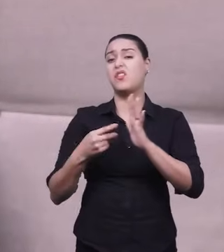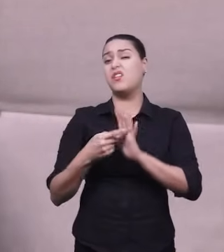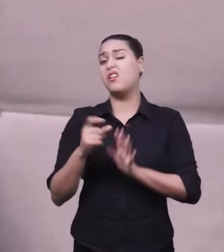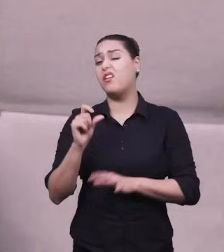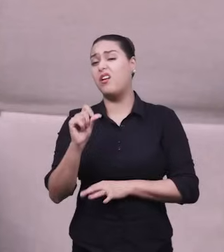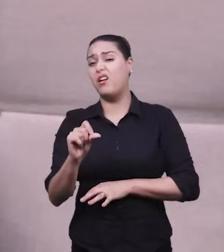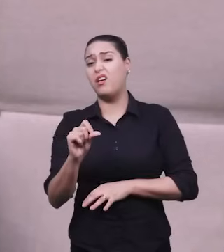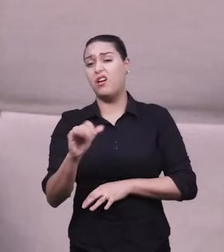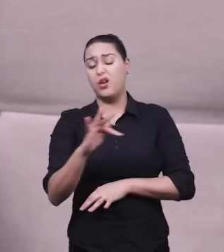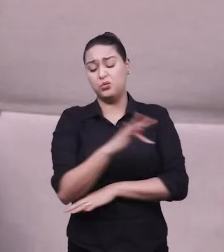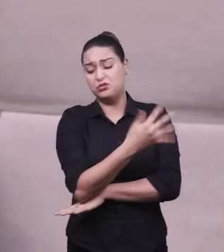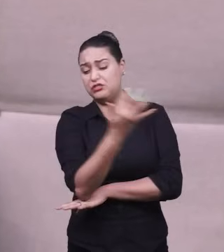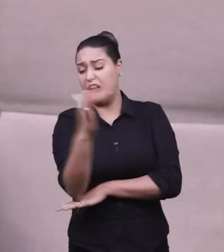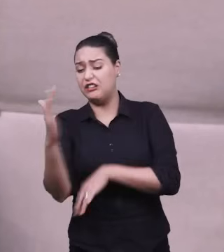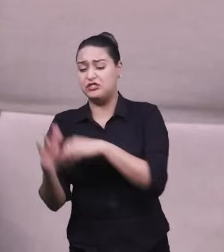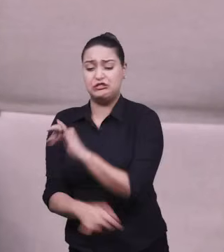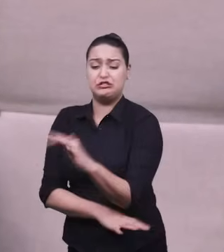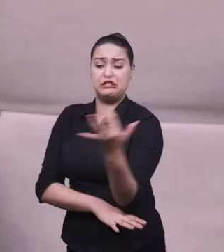sem flores.